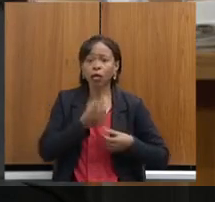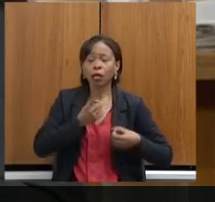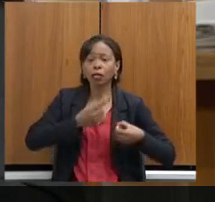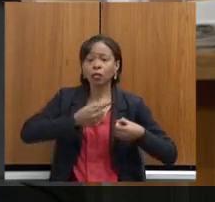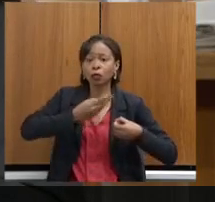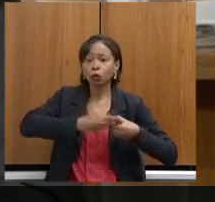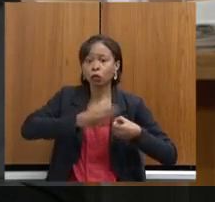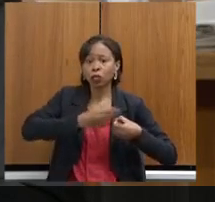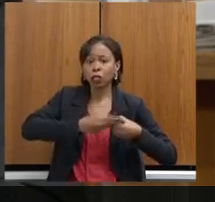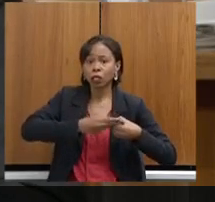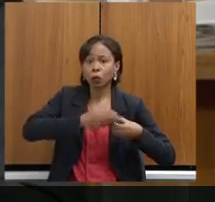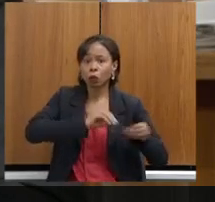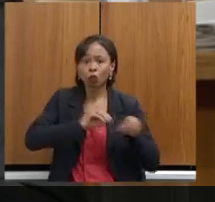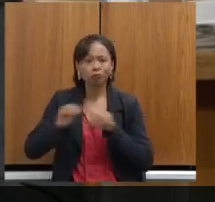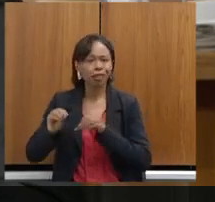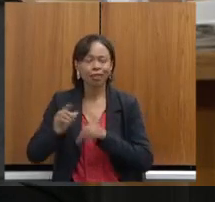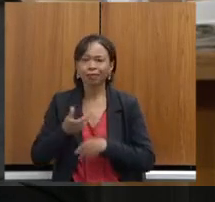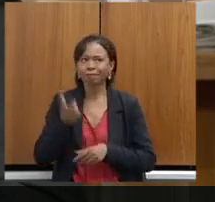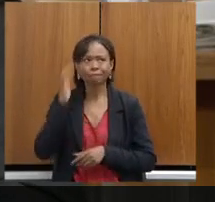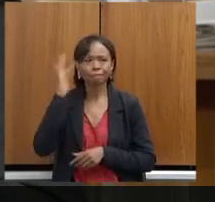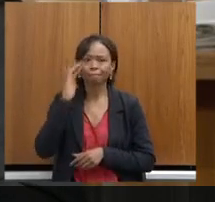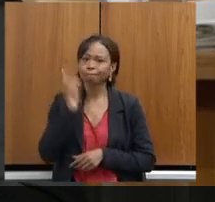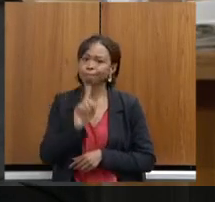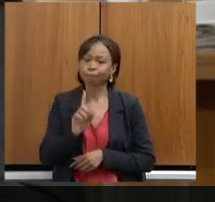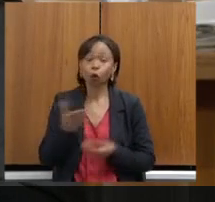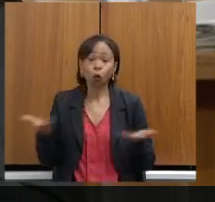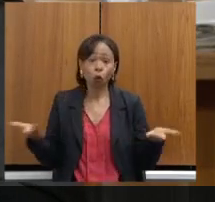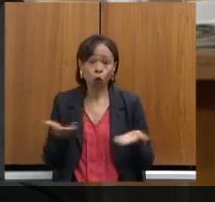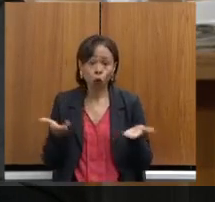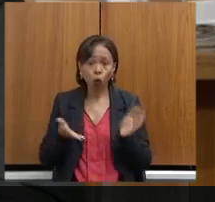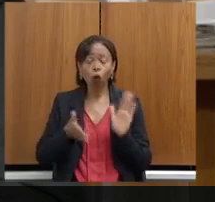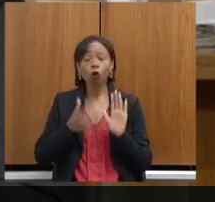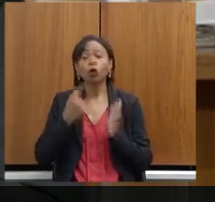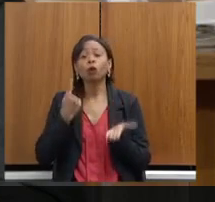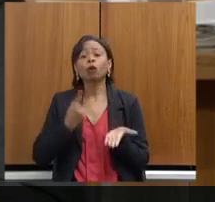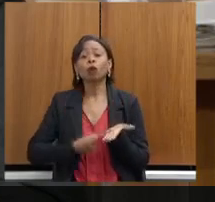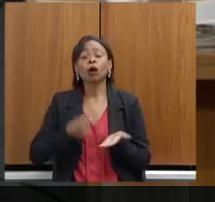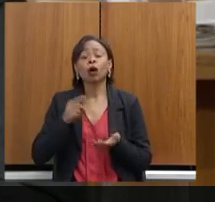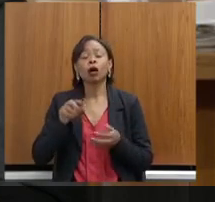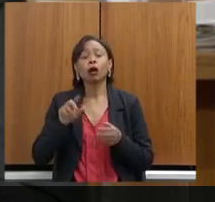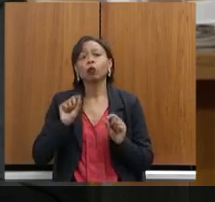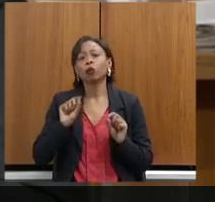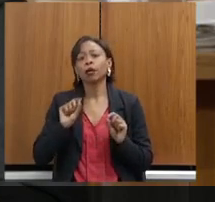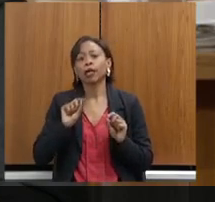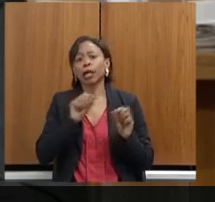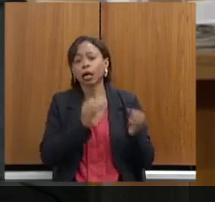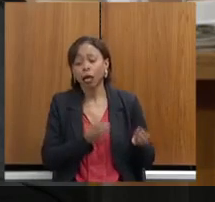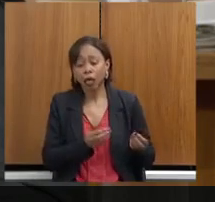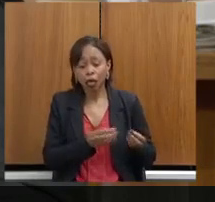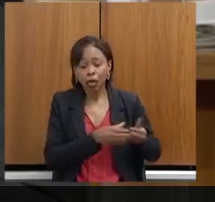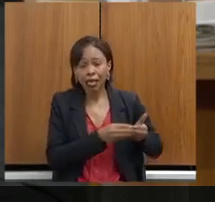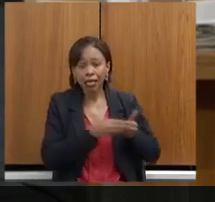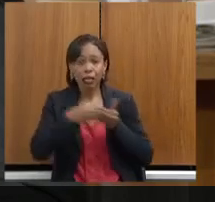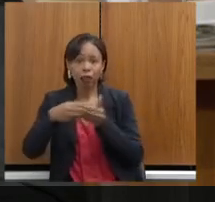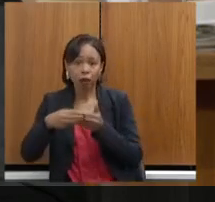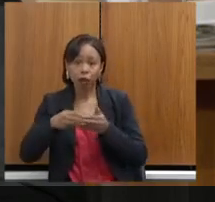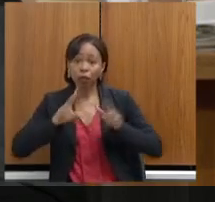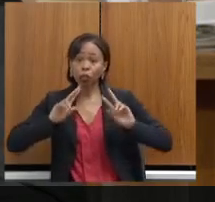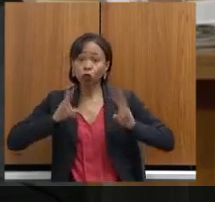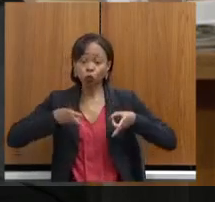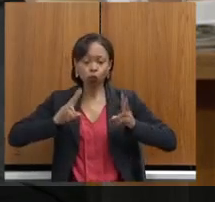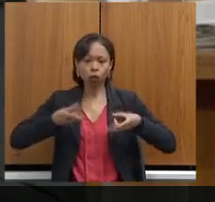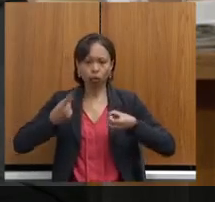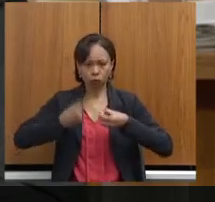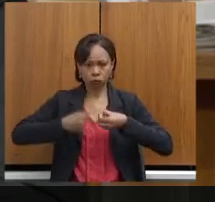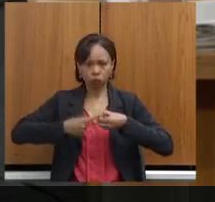Então hoje O Nosso propósito é fazer se entrega mais dentro do mesmo município isso